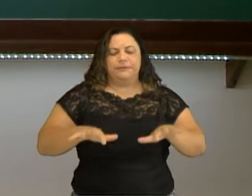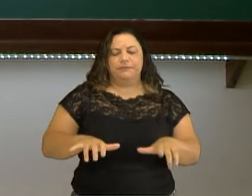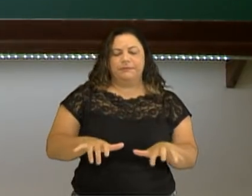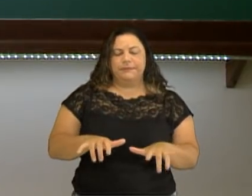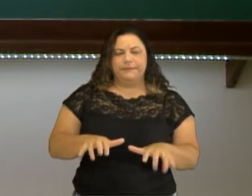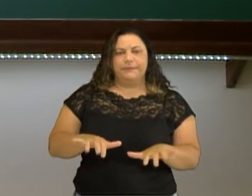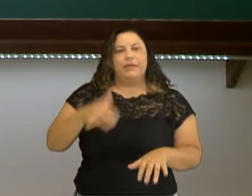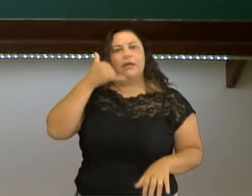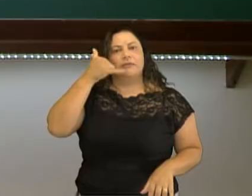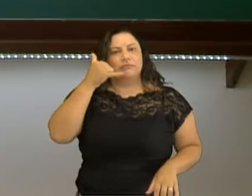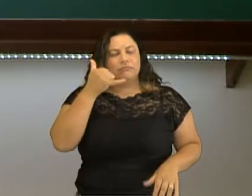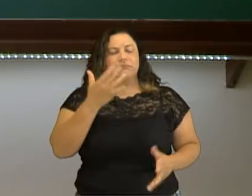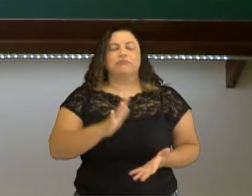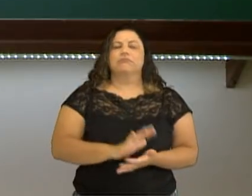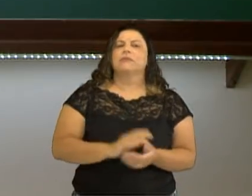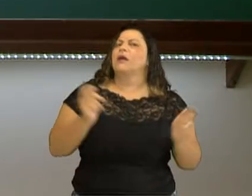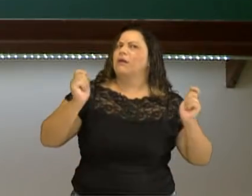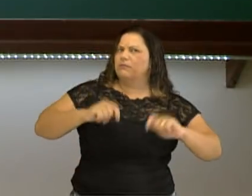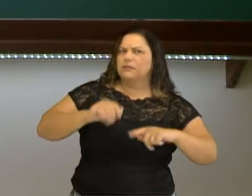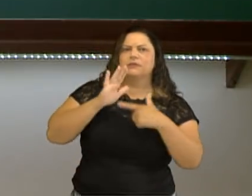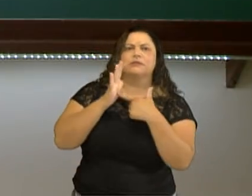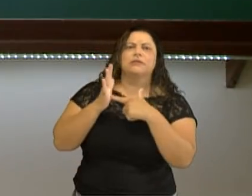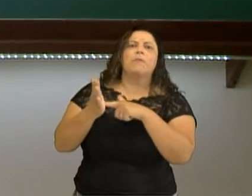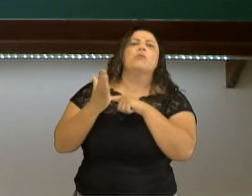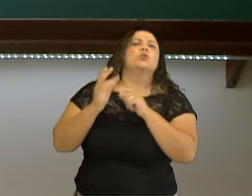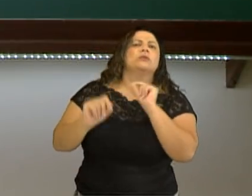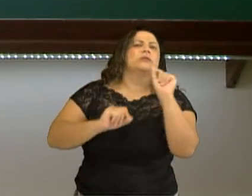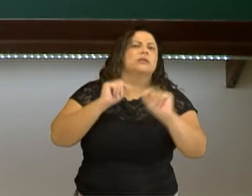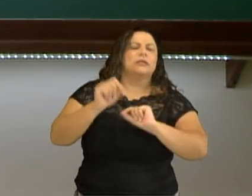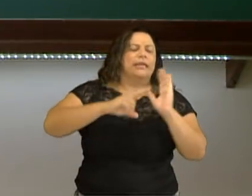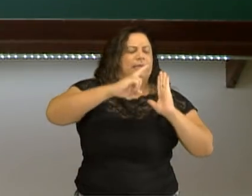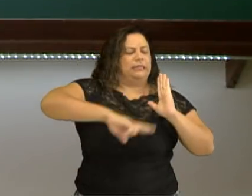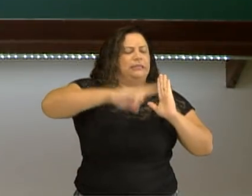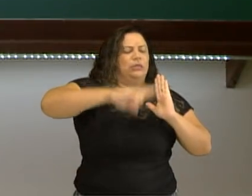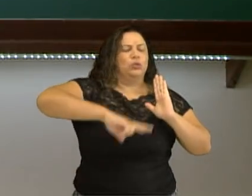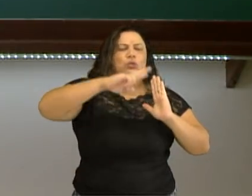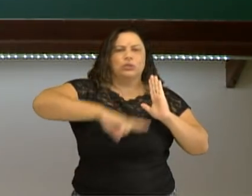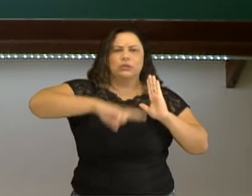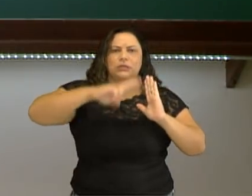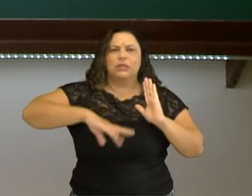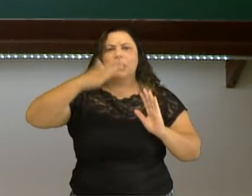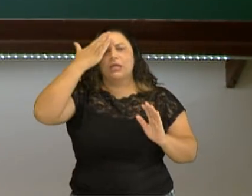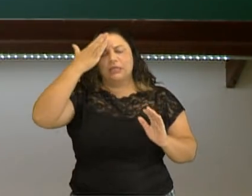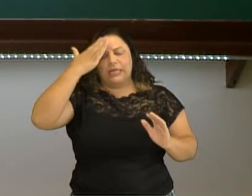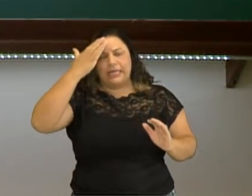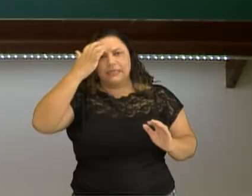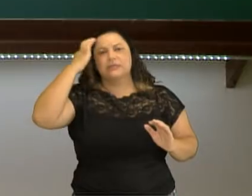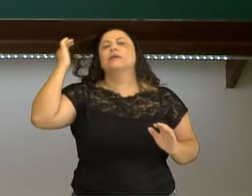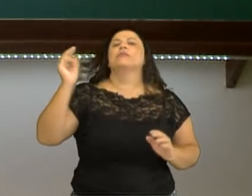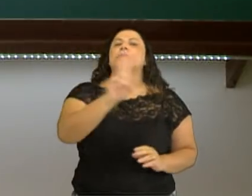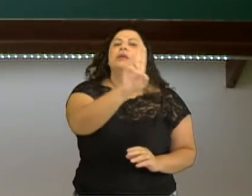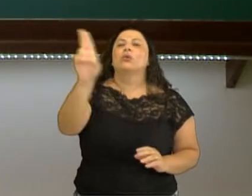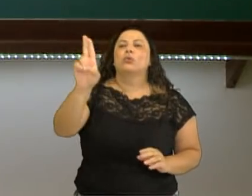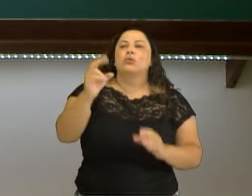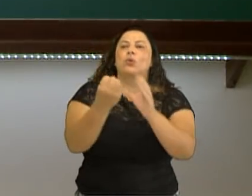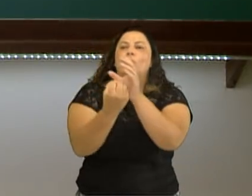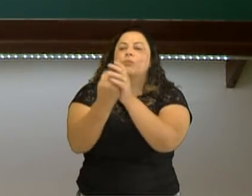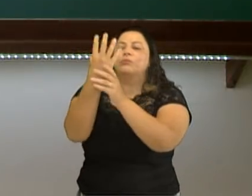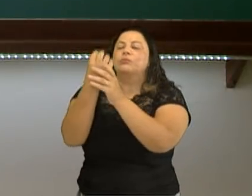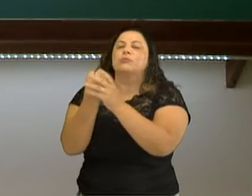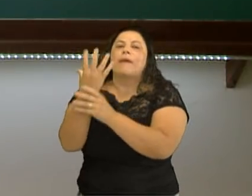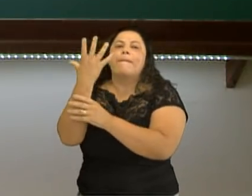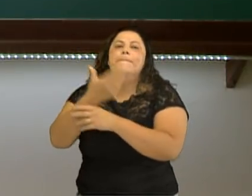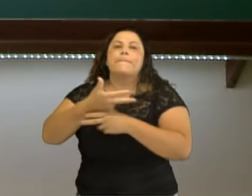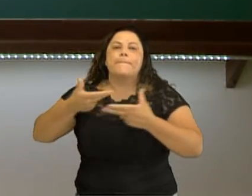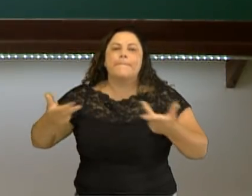no celular, você precisa identificar para que quem esteja lendo esse nome saiba que é o nome de alguma planta, de algum animal ou de